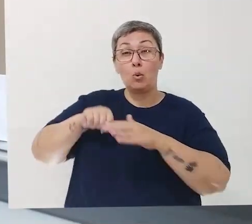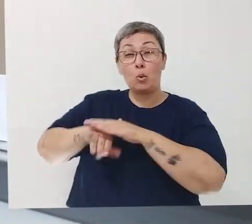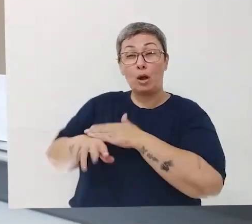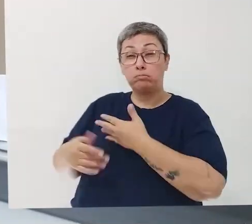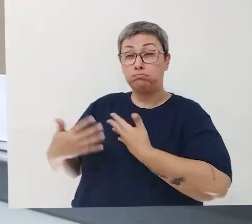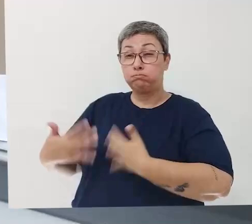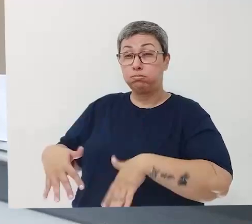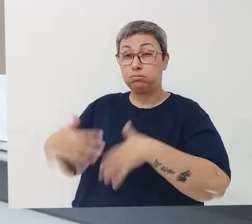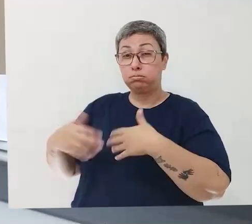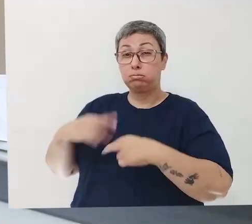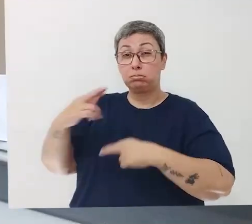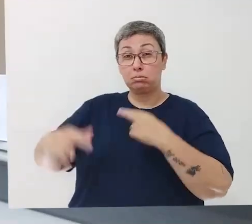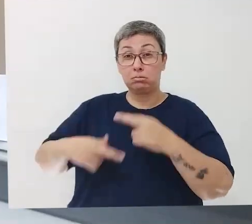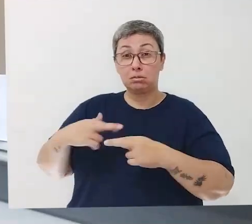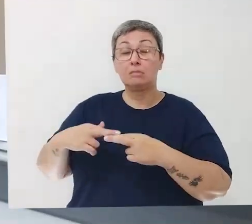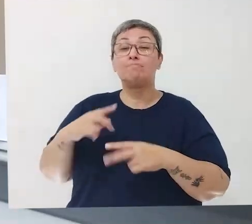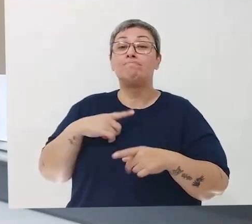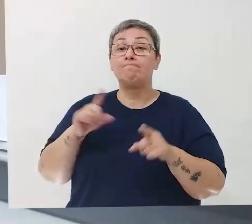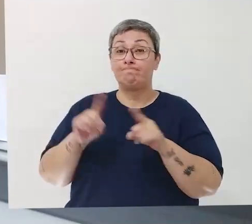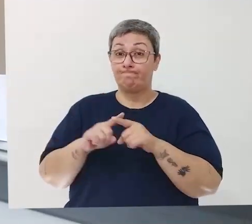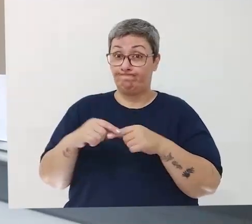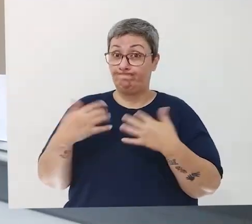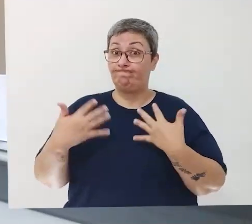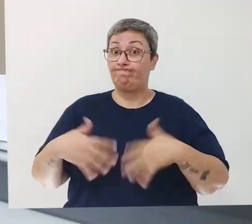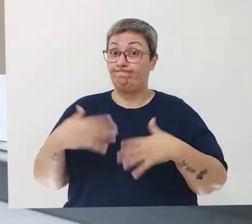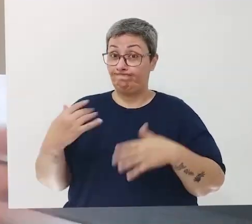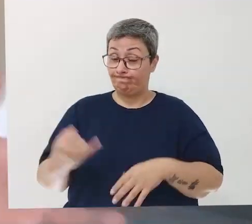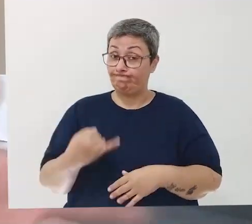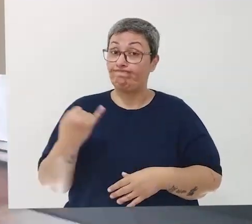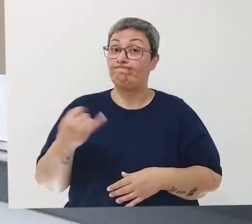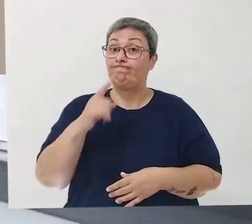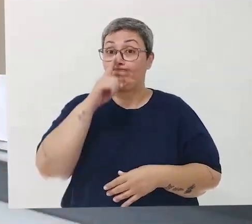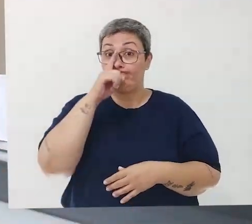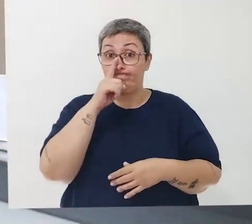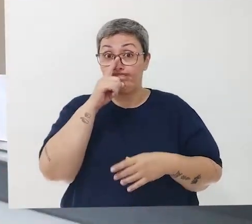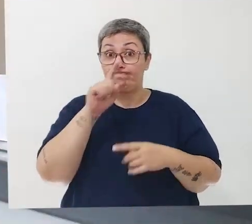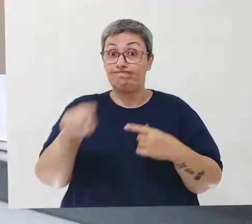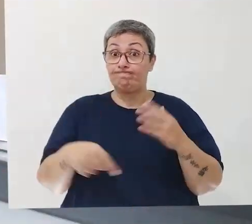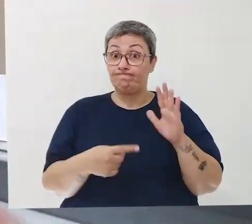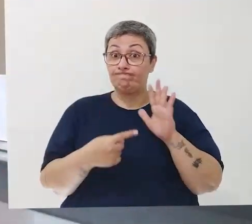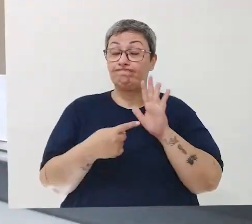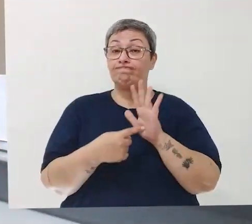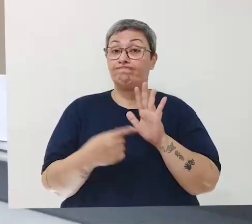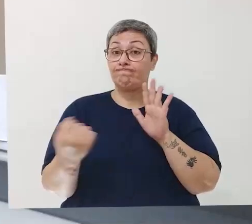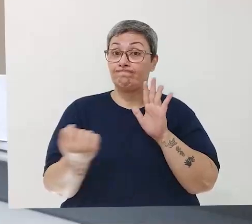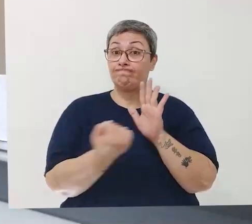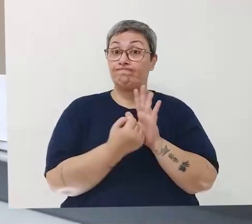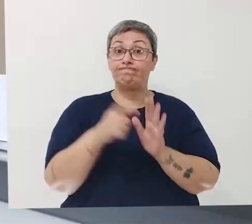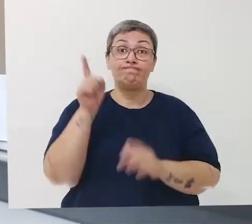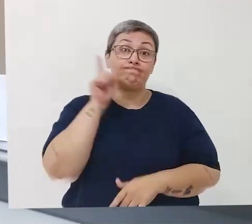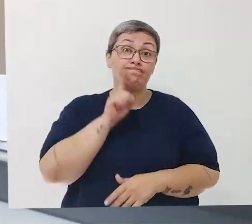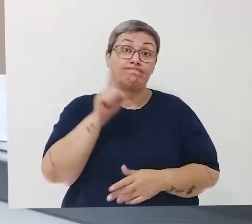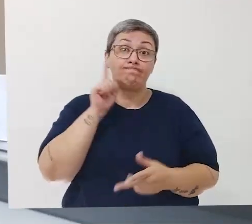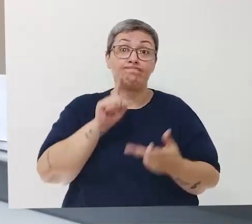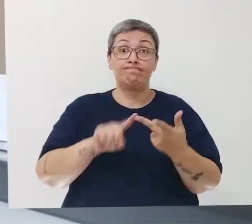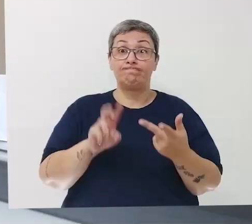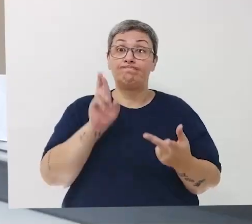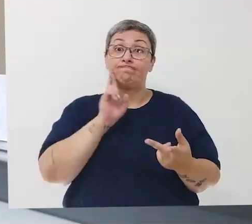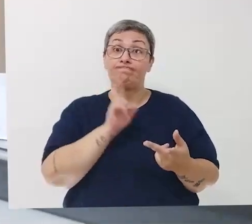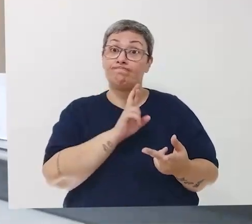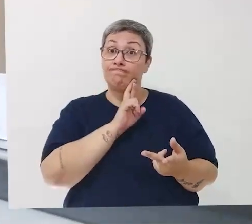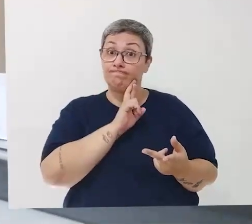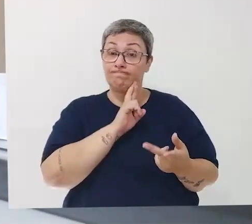arsenal nuclear considerável, né? Com destaque os Estados Unidos e a